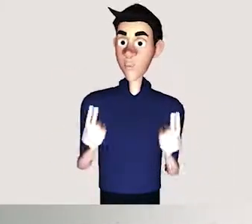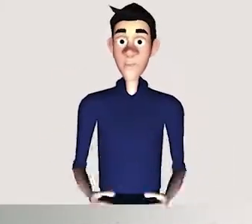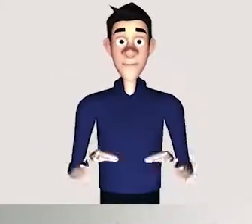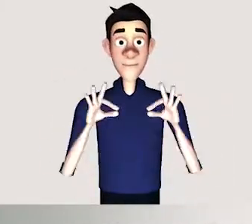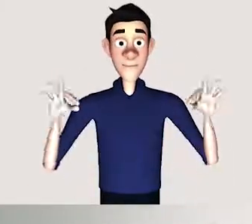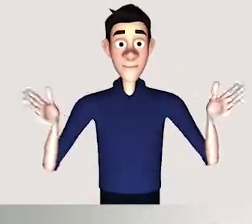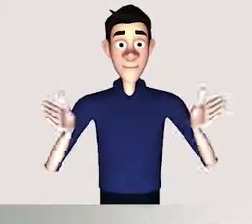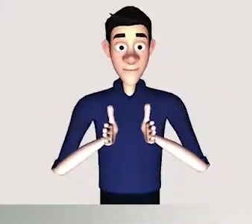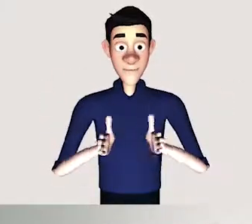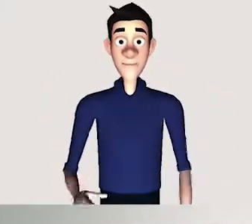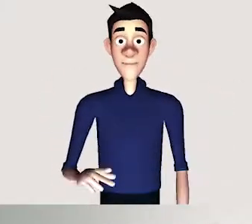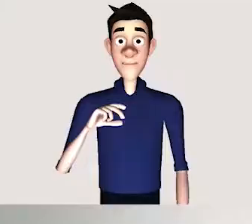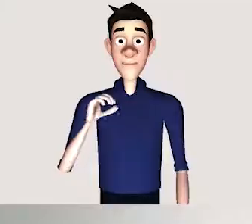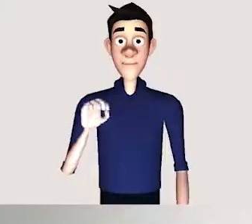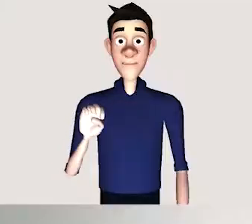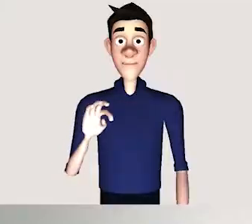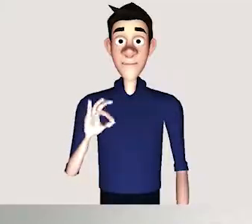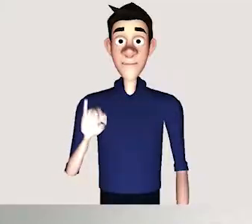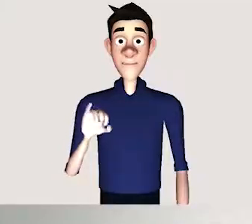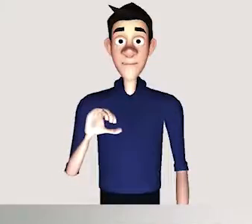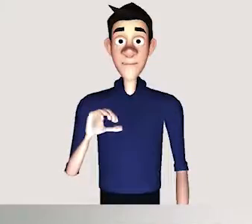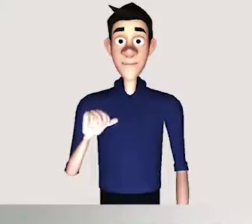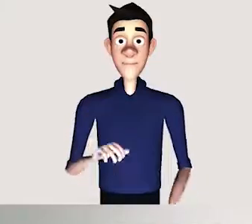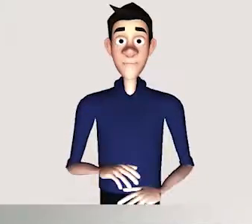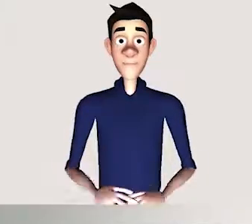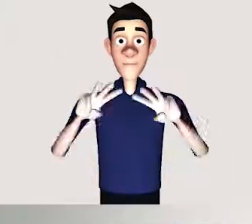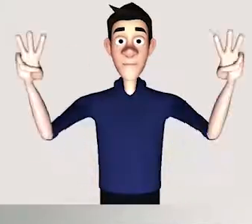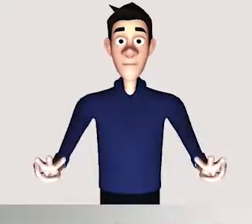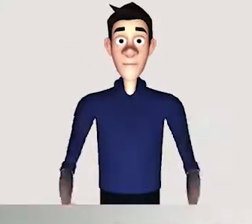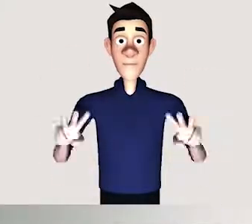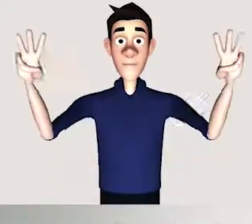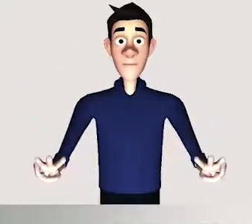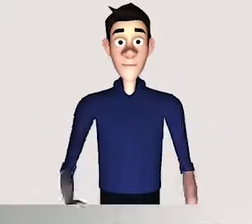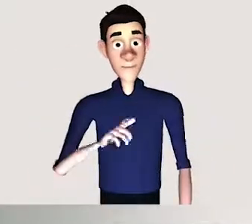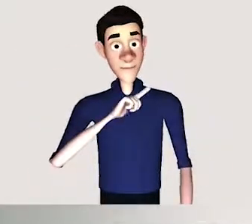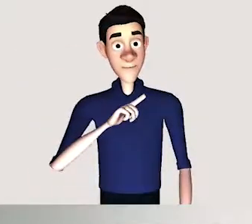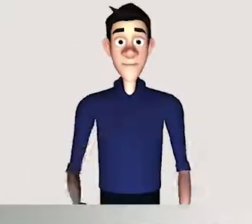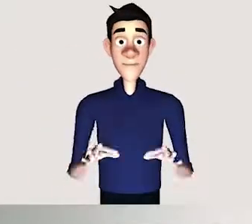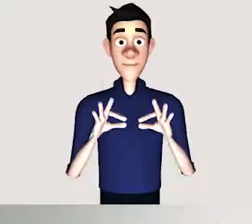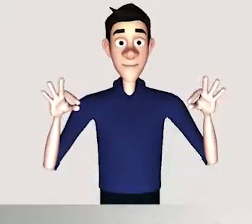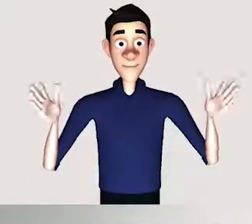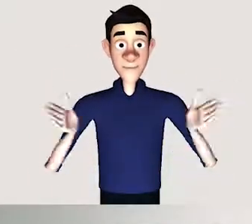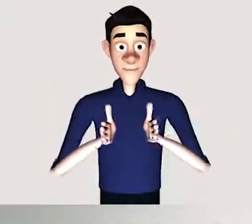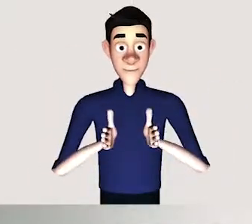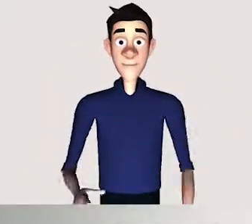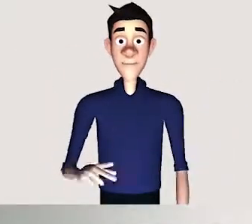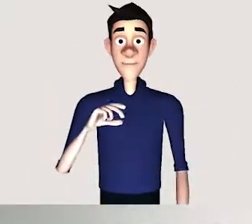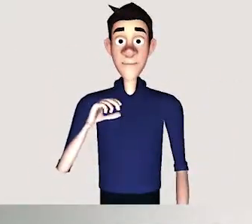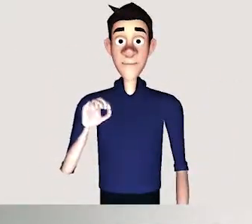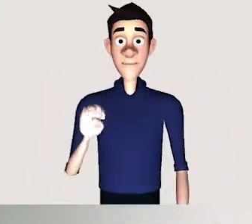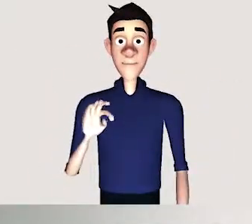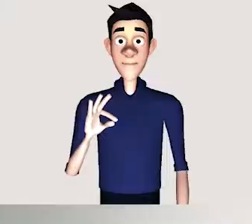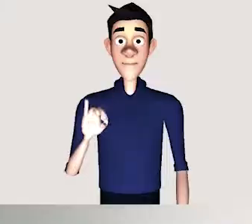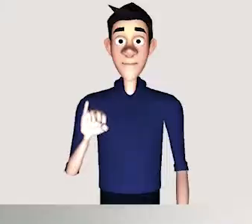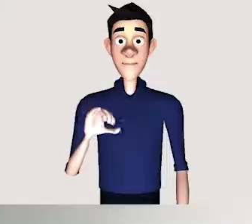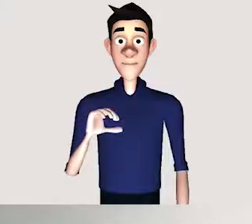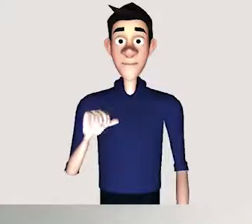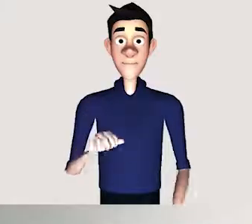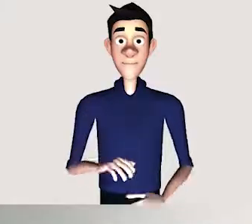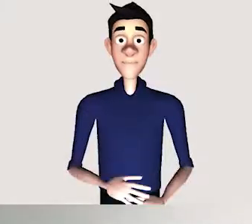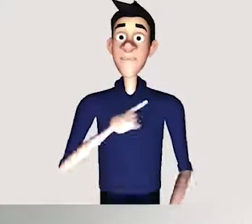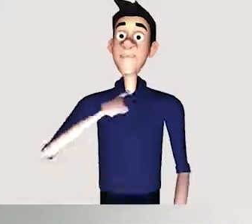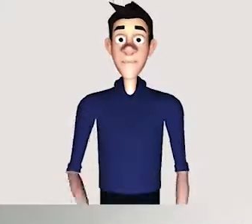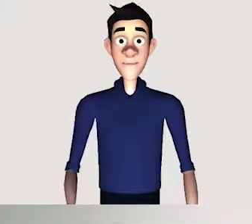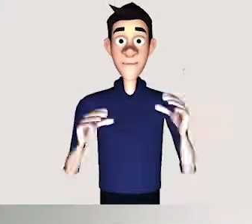mundo, com as pessoas, e isso faz toda a diferença. Essa dimensão poética nos museus